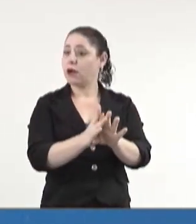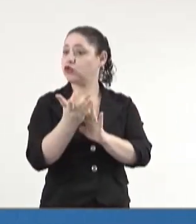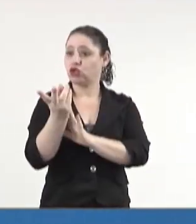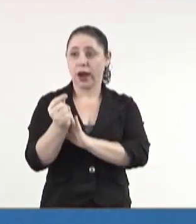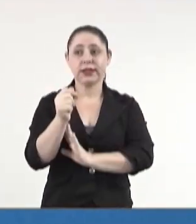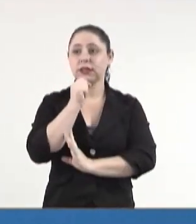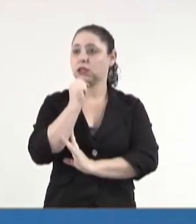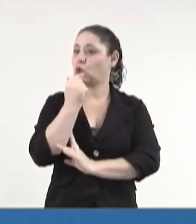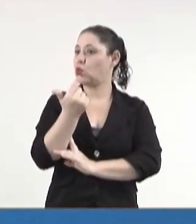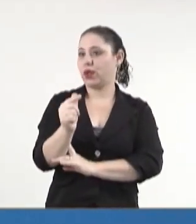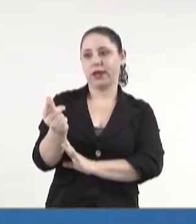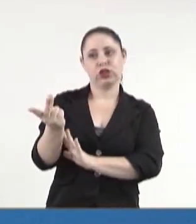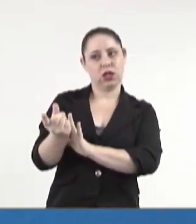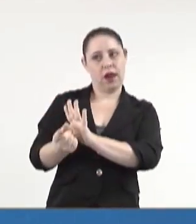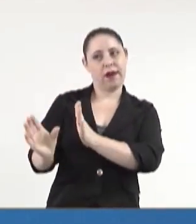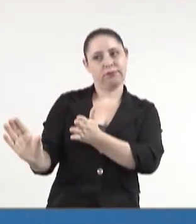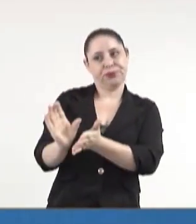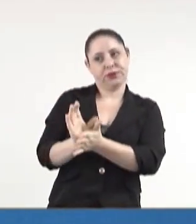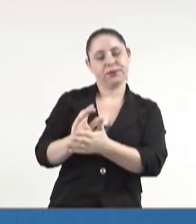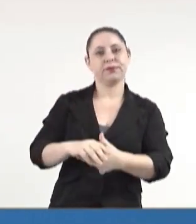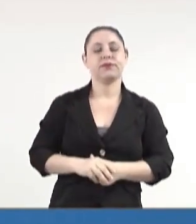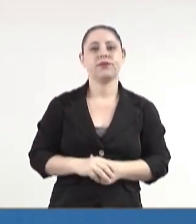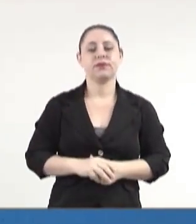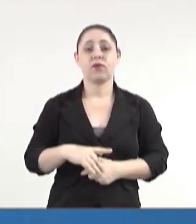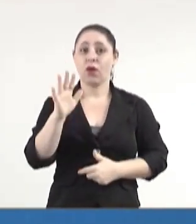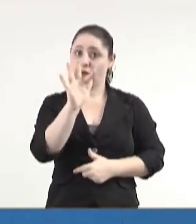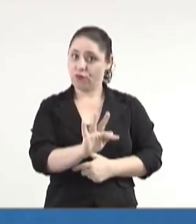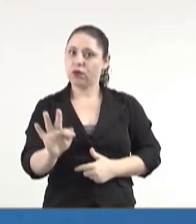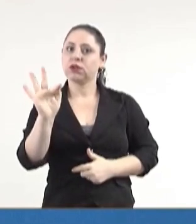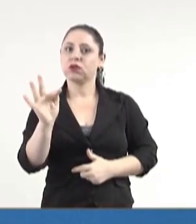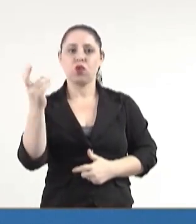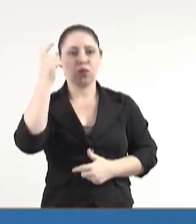foram protocolados, que passaram, que estão aguardando o recurso,